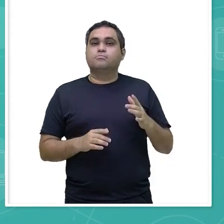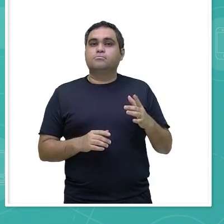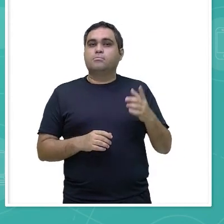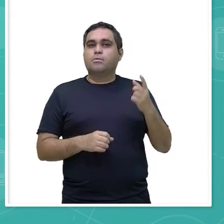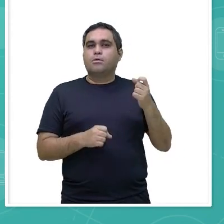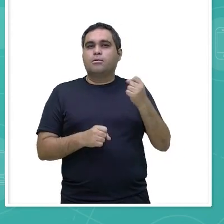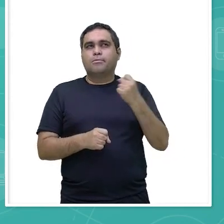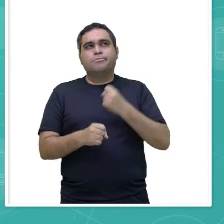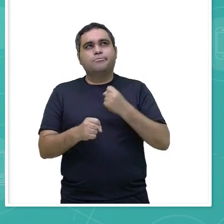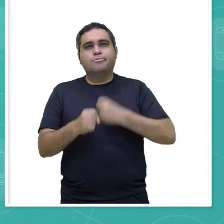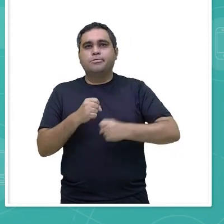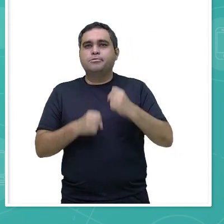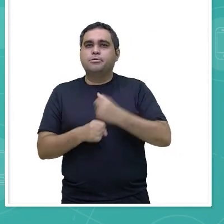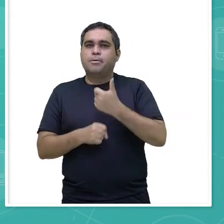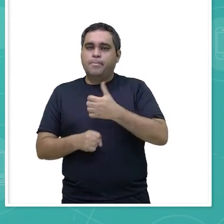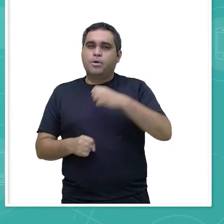seca.